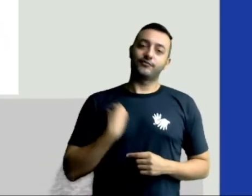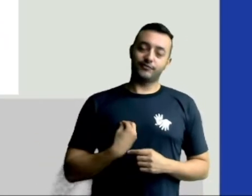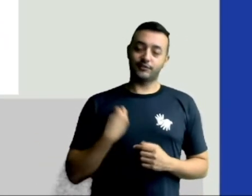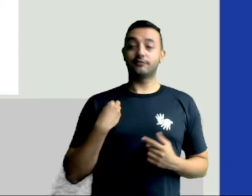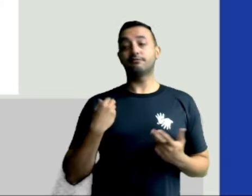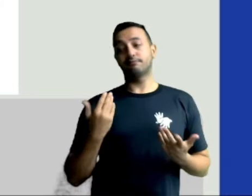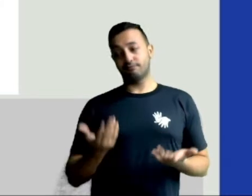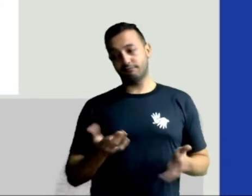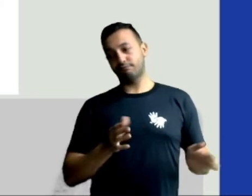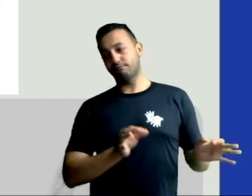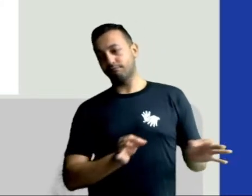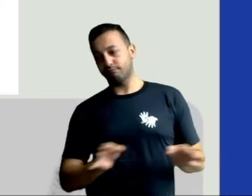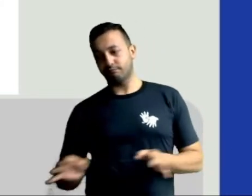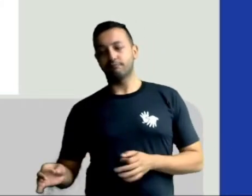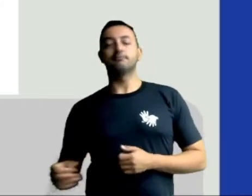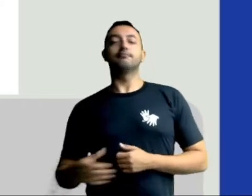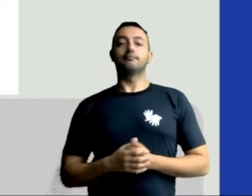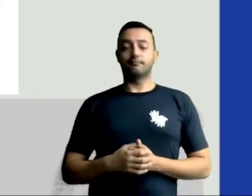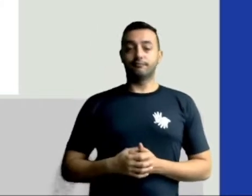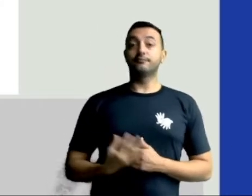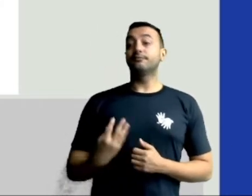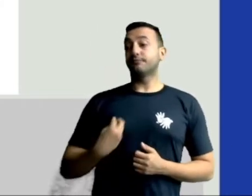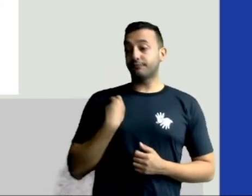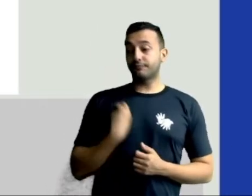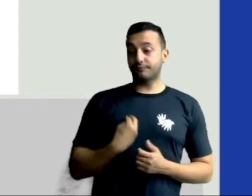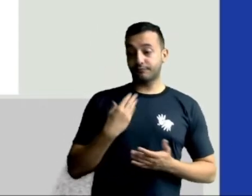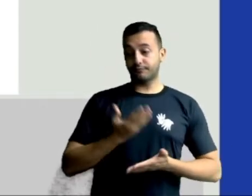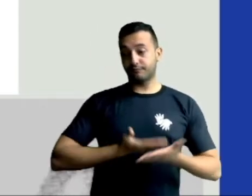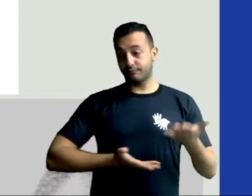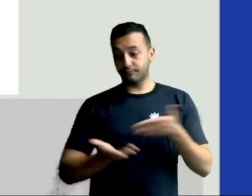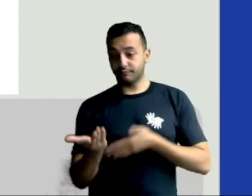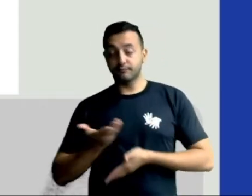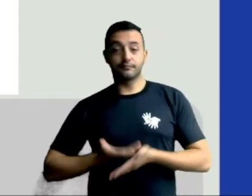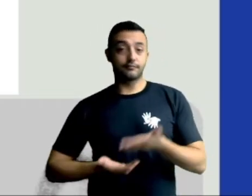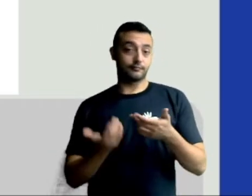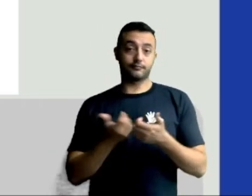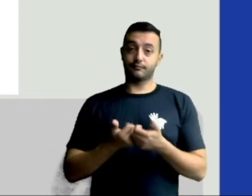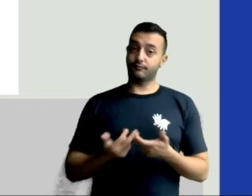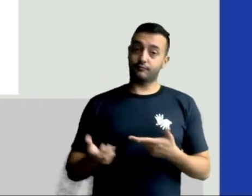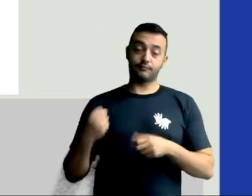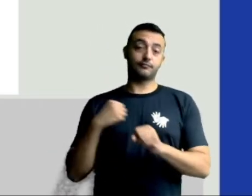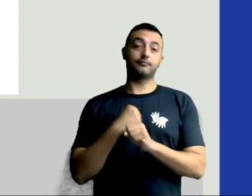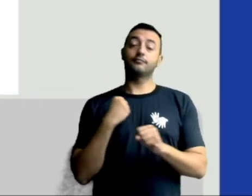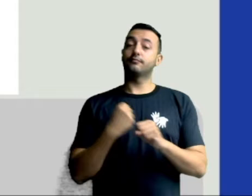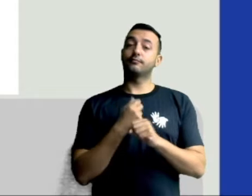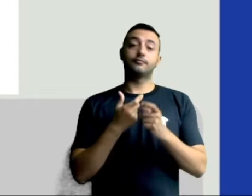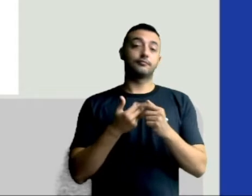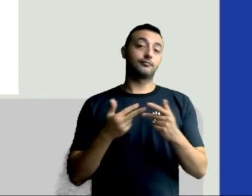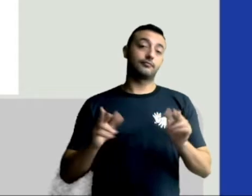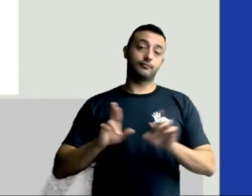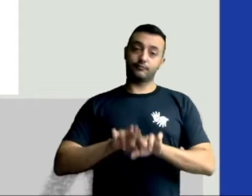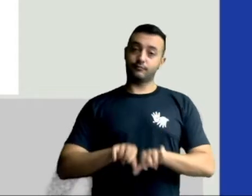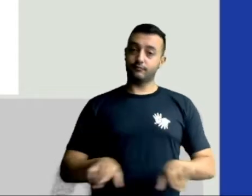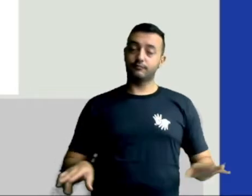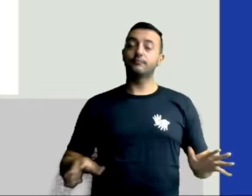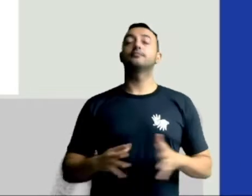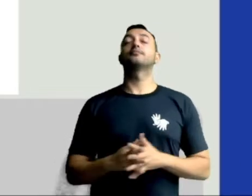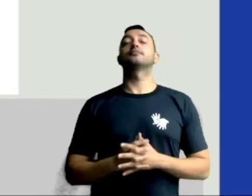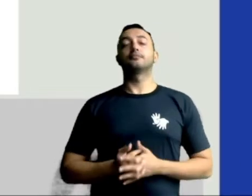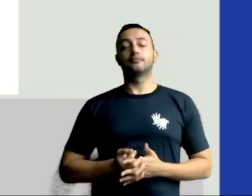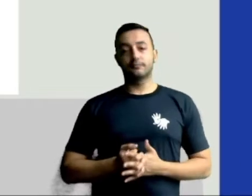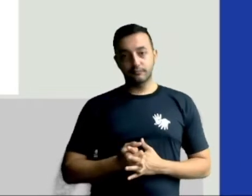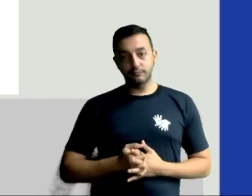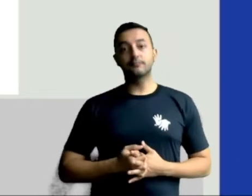aí permanecer. Os seres vivos se relacionam com os componentes construídos de diversas maneiras, né?